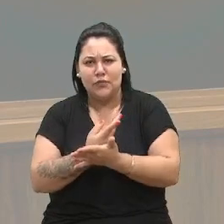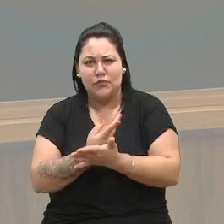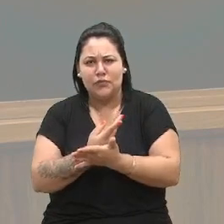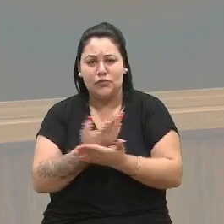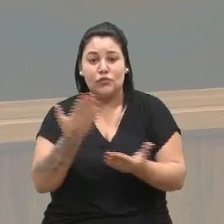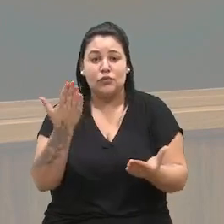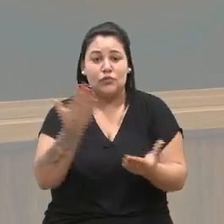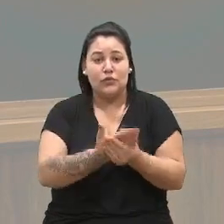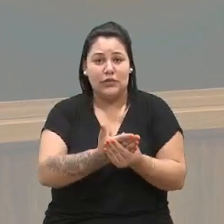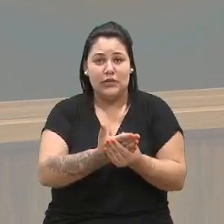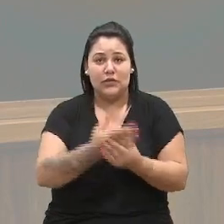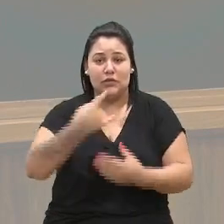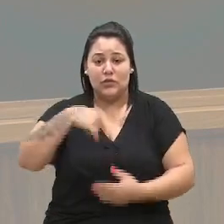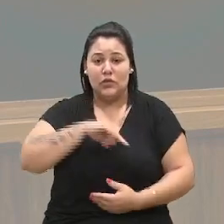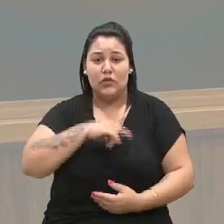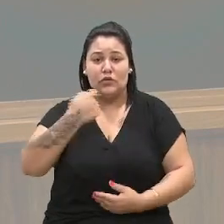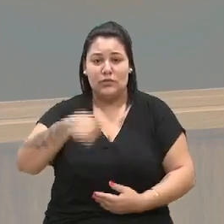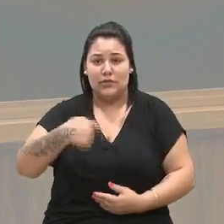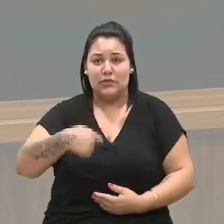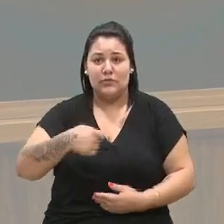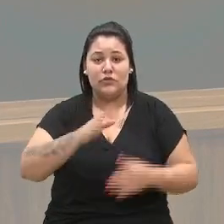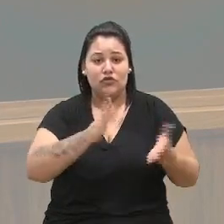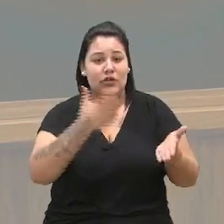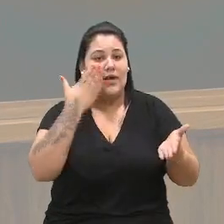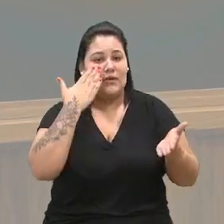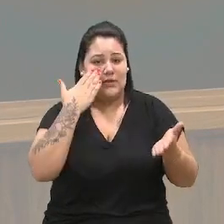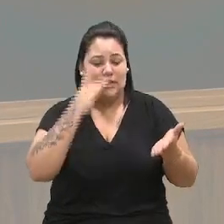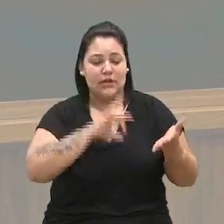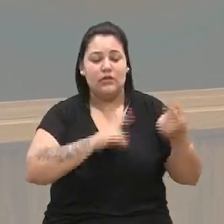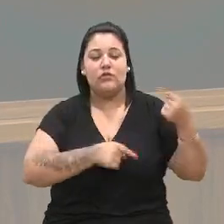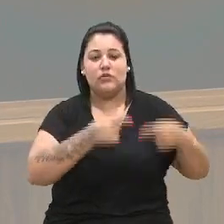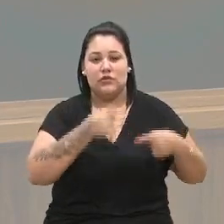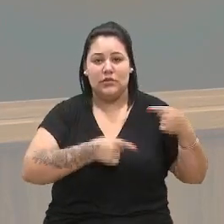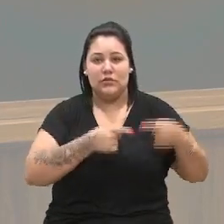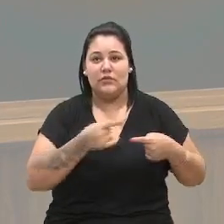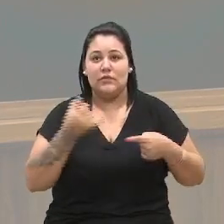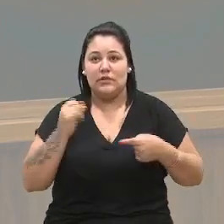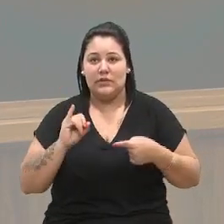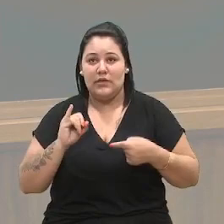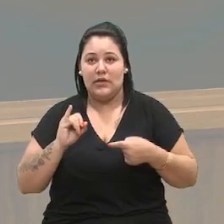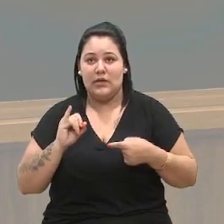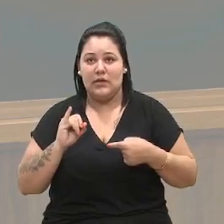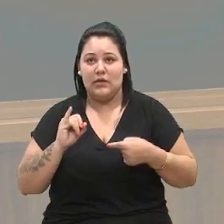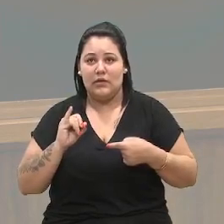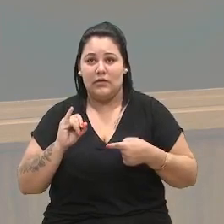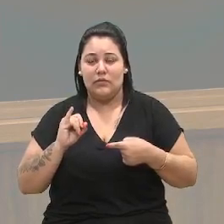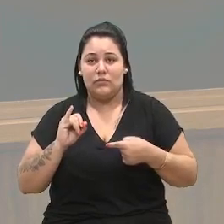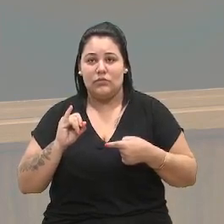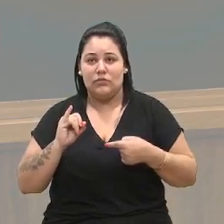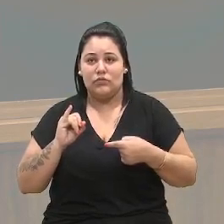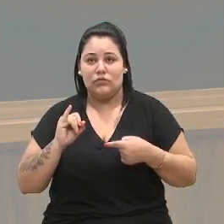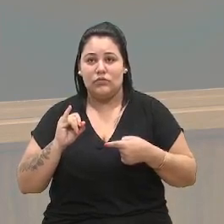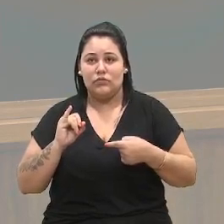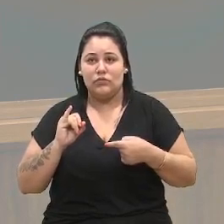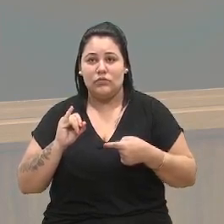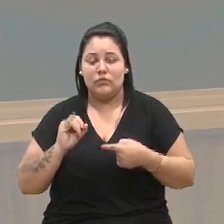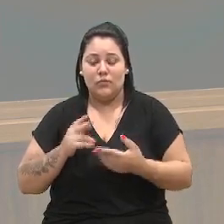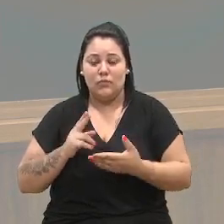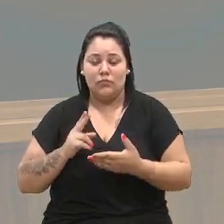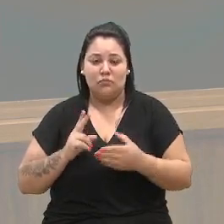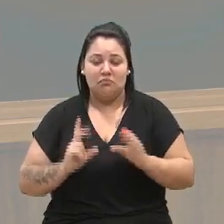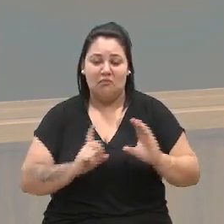que nós precisamos. Já sei que tem um debate se é uma prestação continuada até 115 mil ou